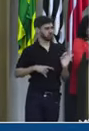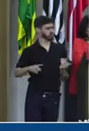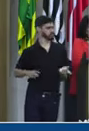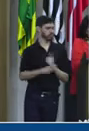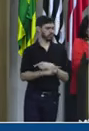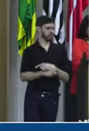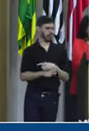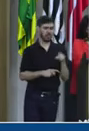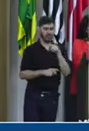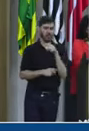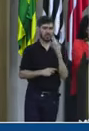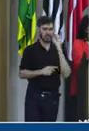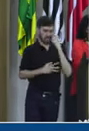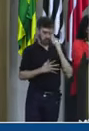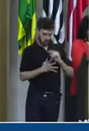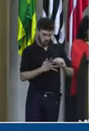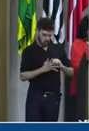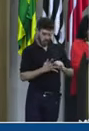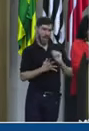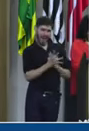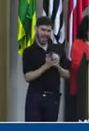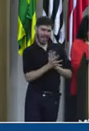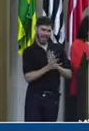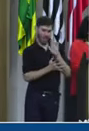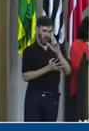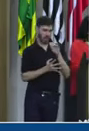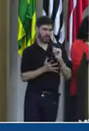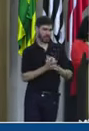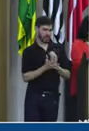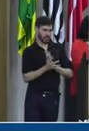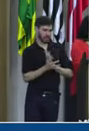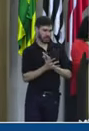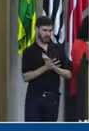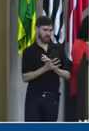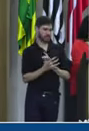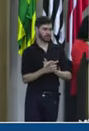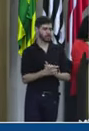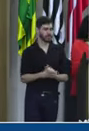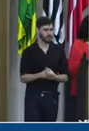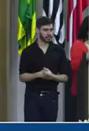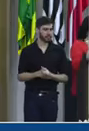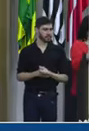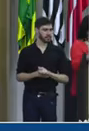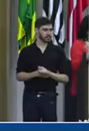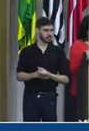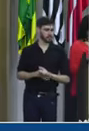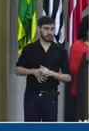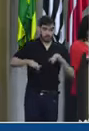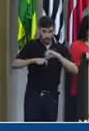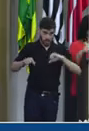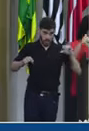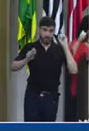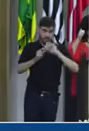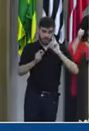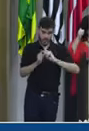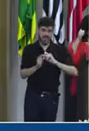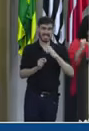Já que vocês estão com o celular na mão, anota aí no bloquinho de anotações de vocês. Tem uma campanha que nós